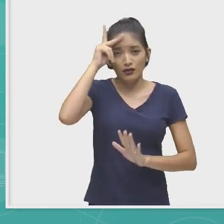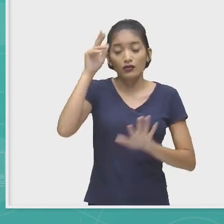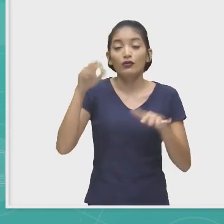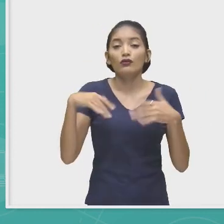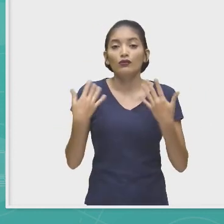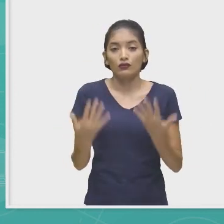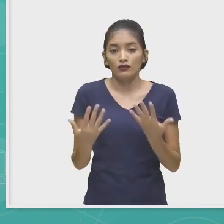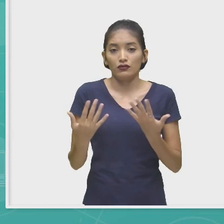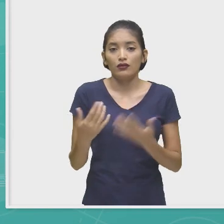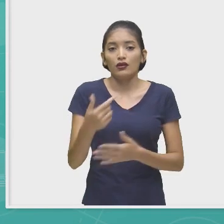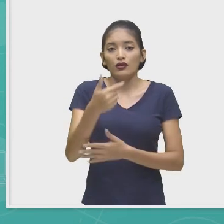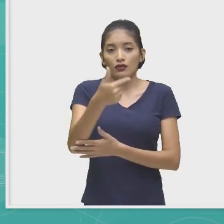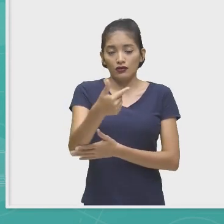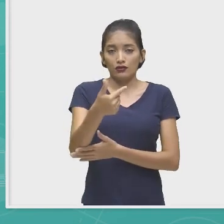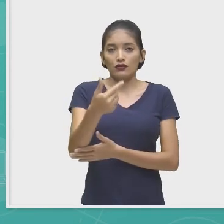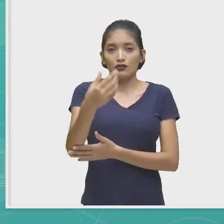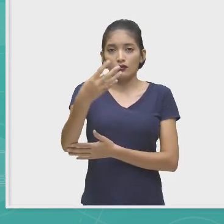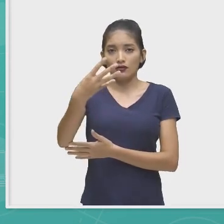quanto?